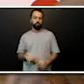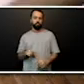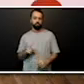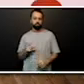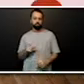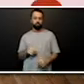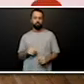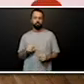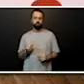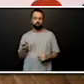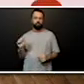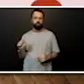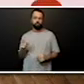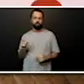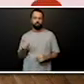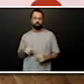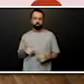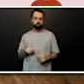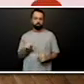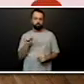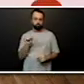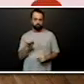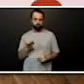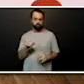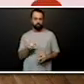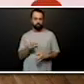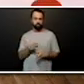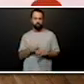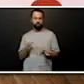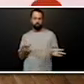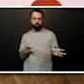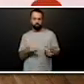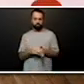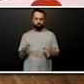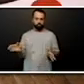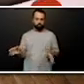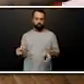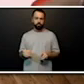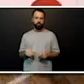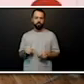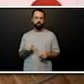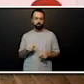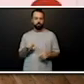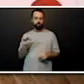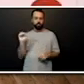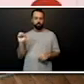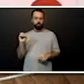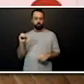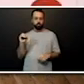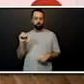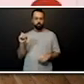algarismo, ponto de referência e operador.